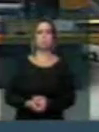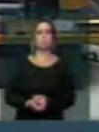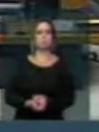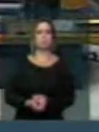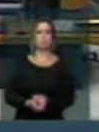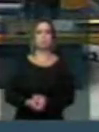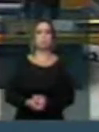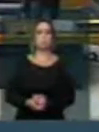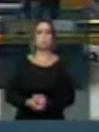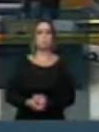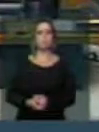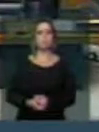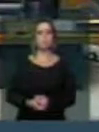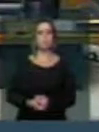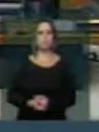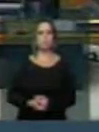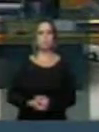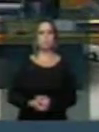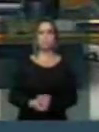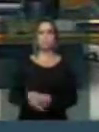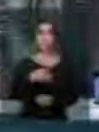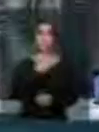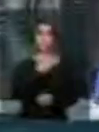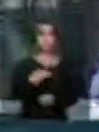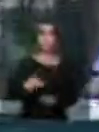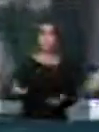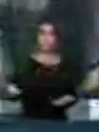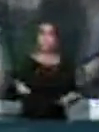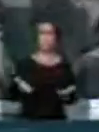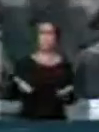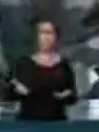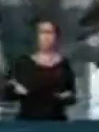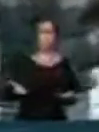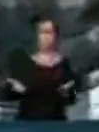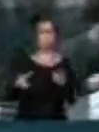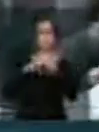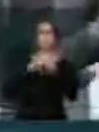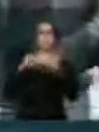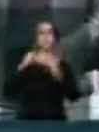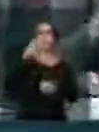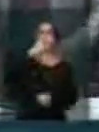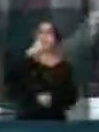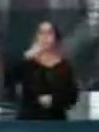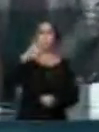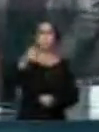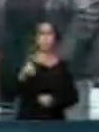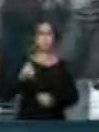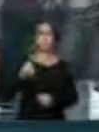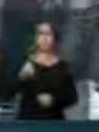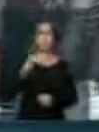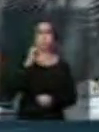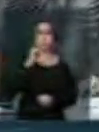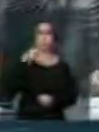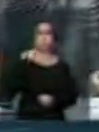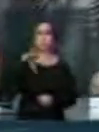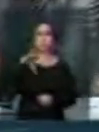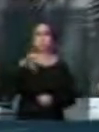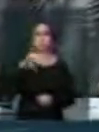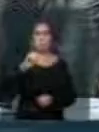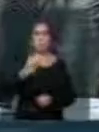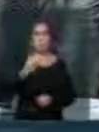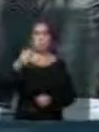Presidente, pois não, deputado. Uma questão de ordem, com base no artigo 116, incisos 1º e